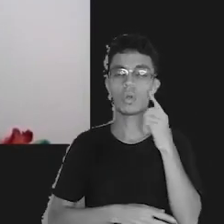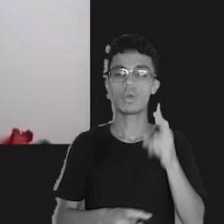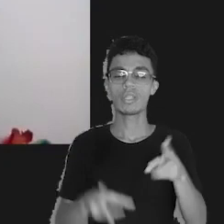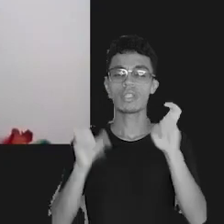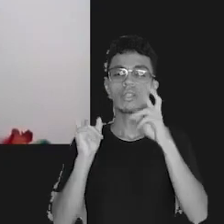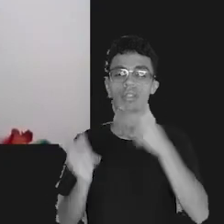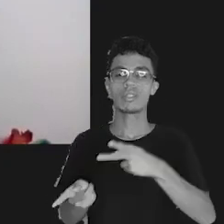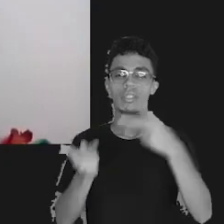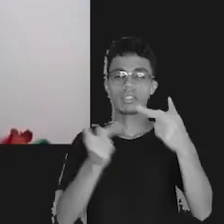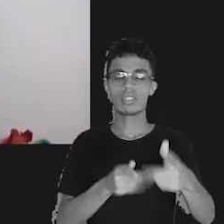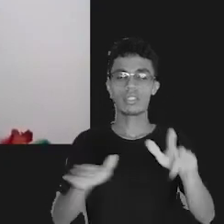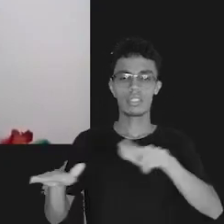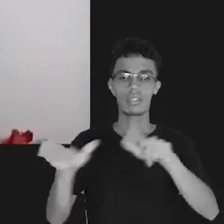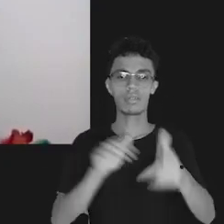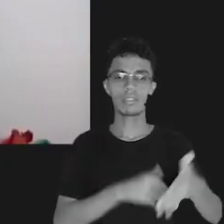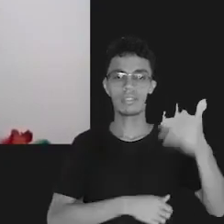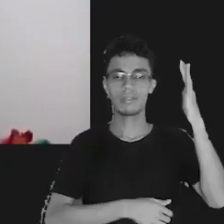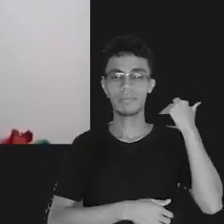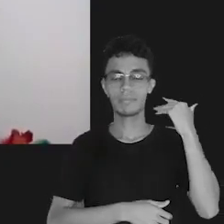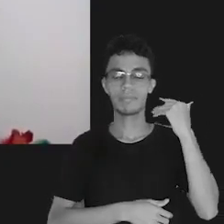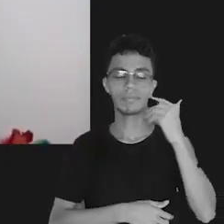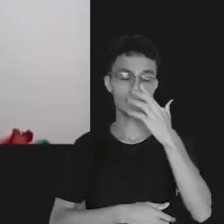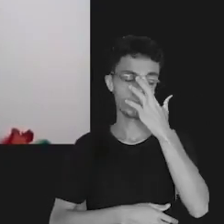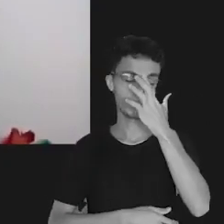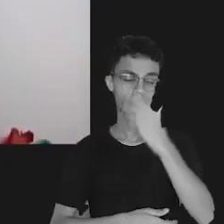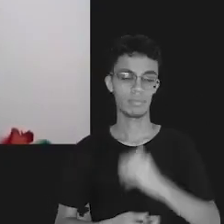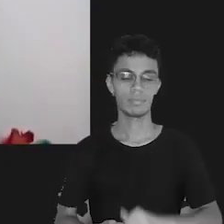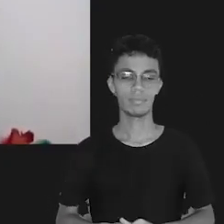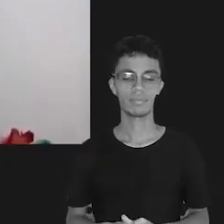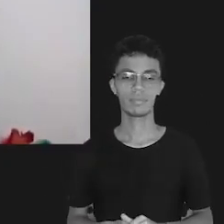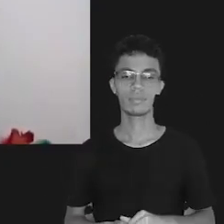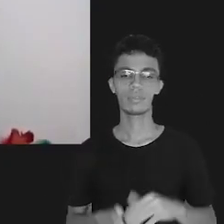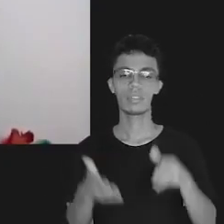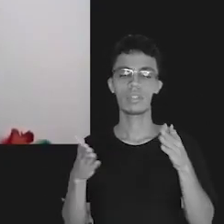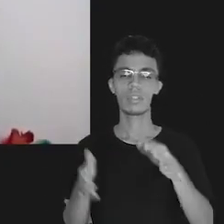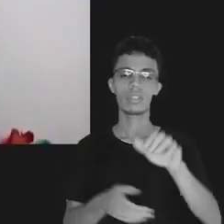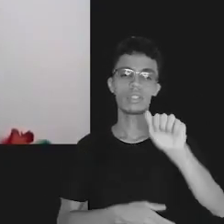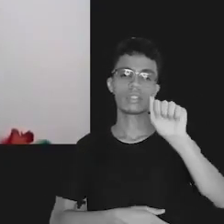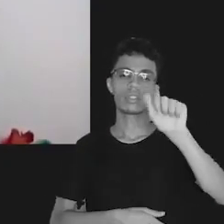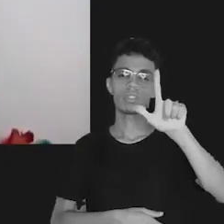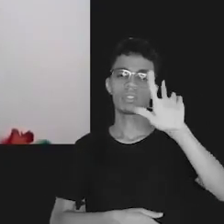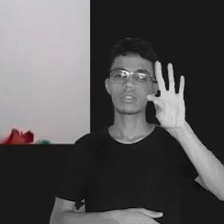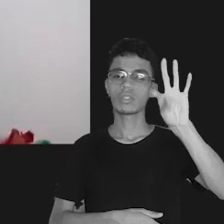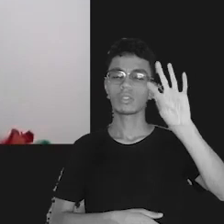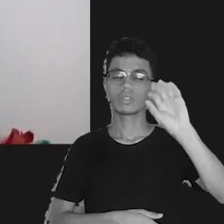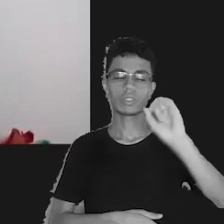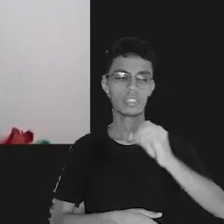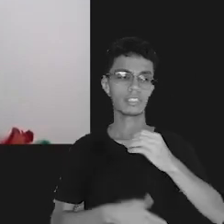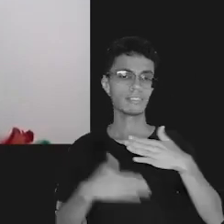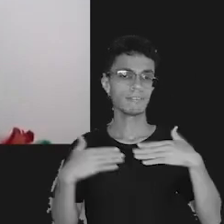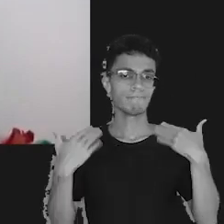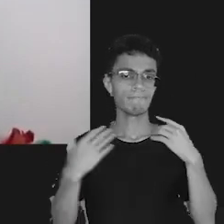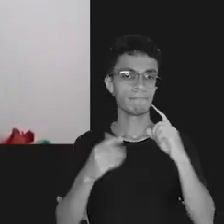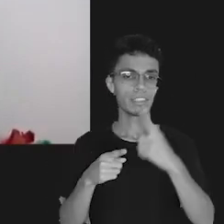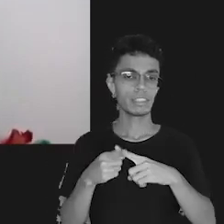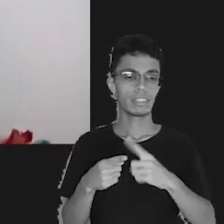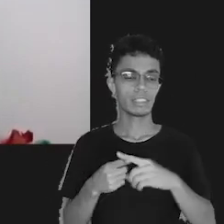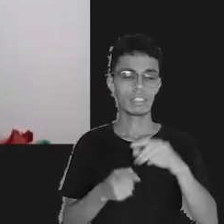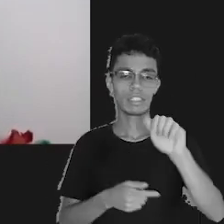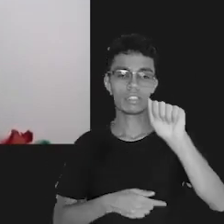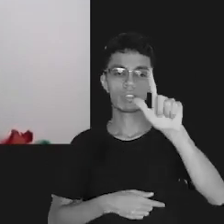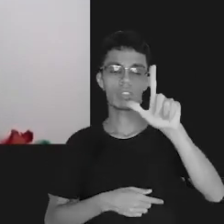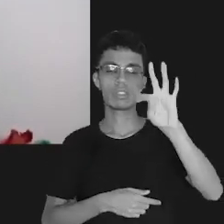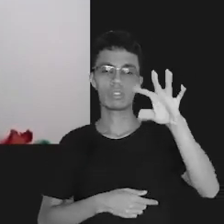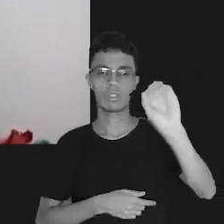o visitante semana passada e estando agora no Alto, é incrível, porque no caso do